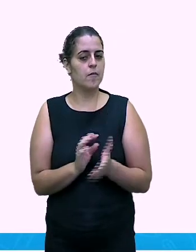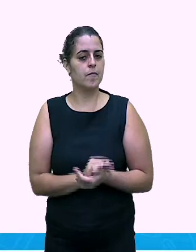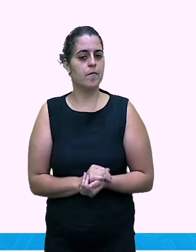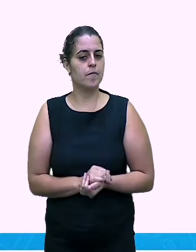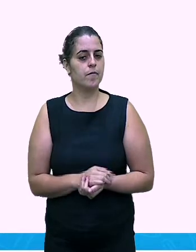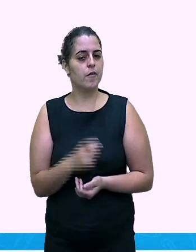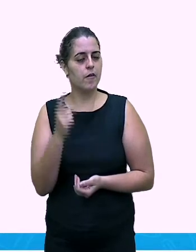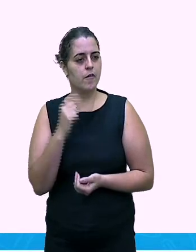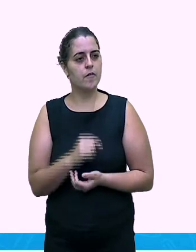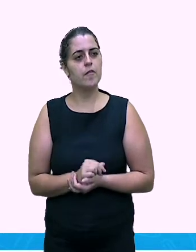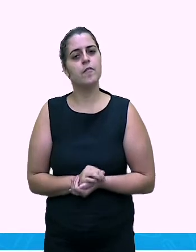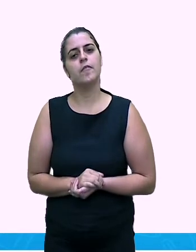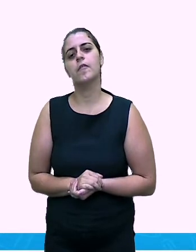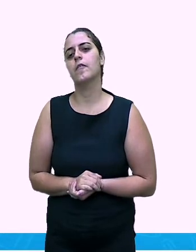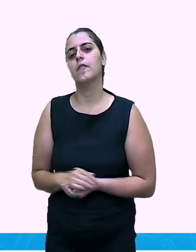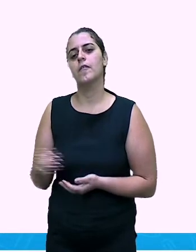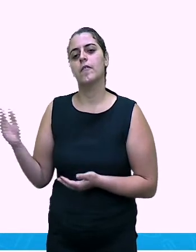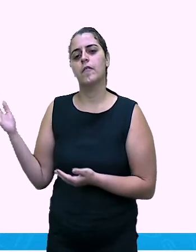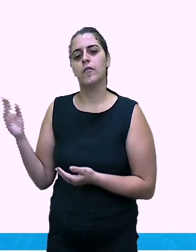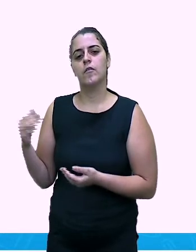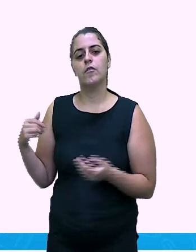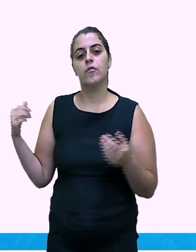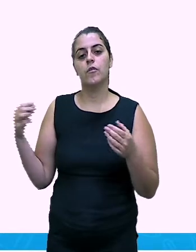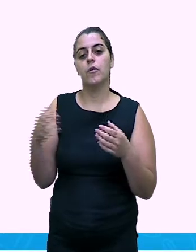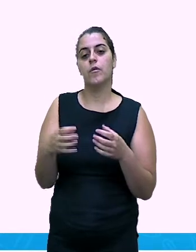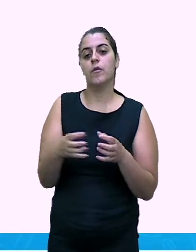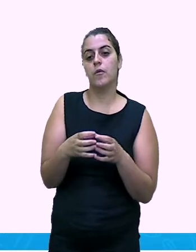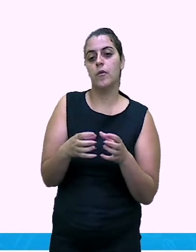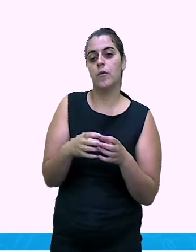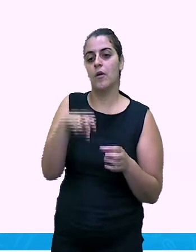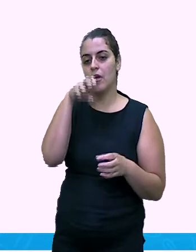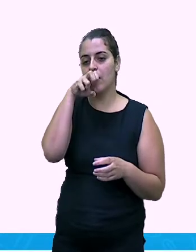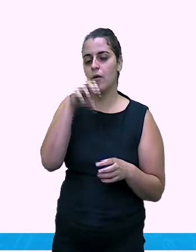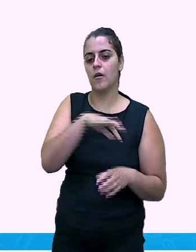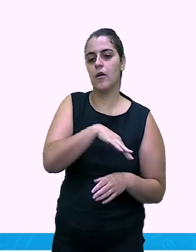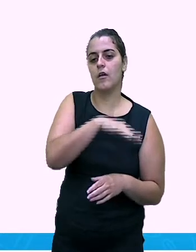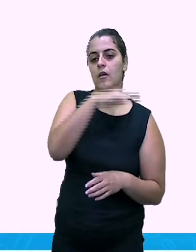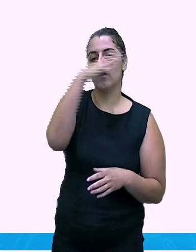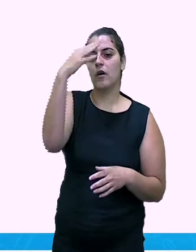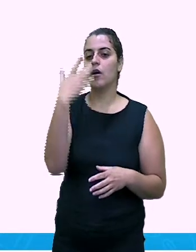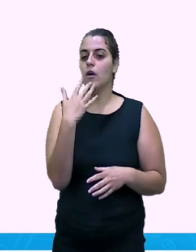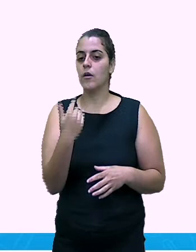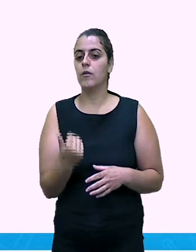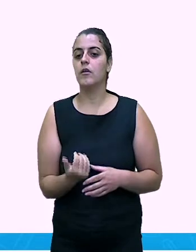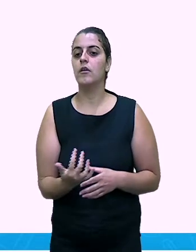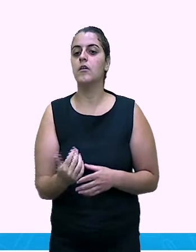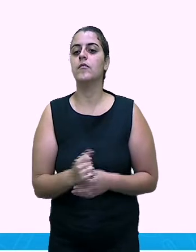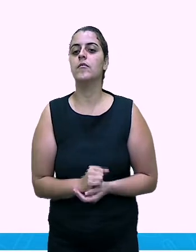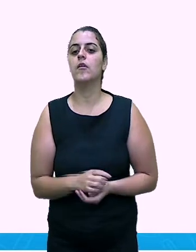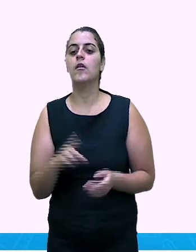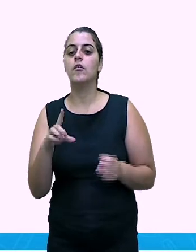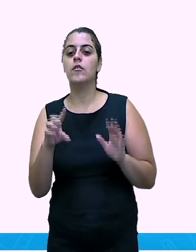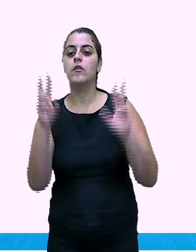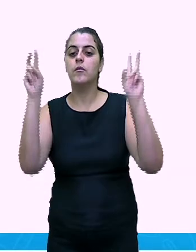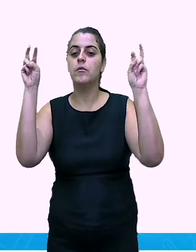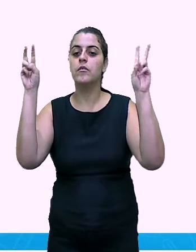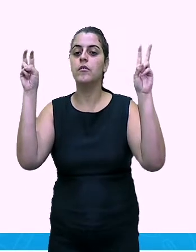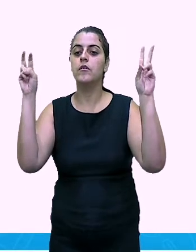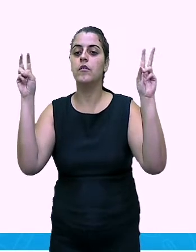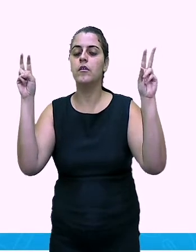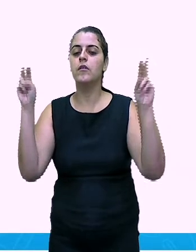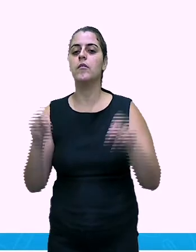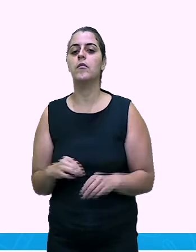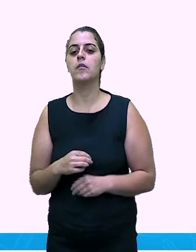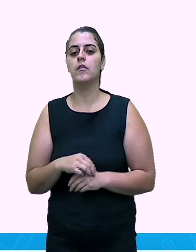quadrinho do Menino Maluquinho. Turma da Mônica Arco-Íris. Aqui nós temos o título, né, que